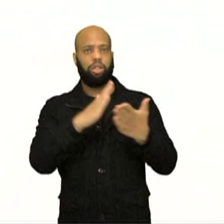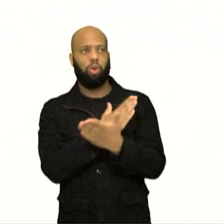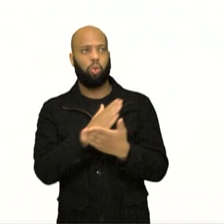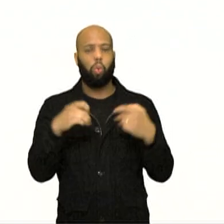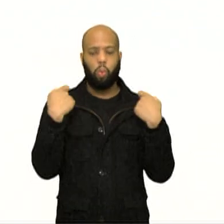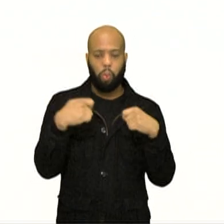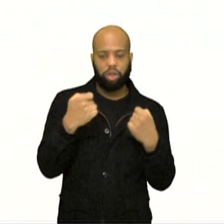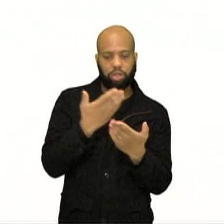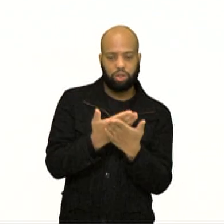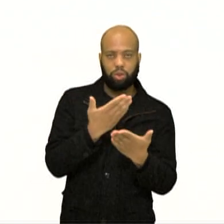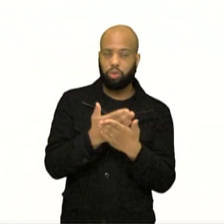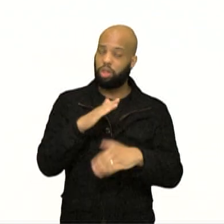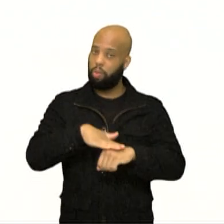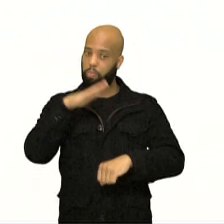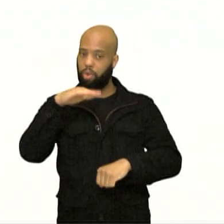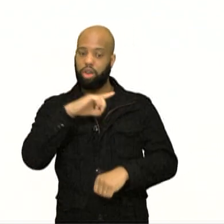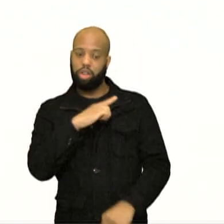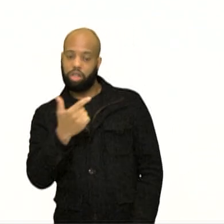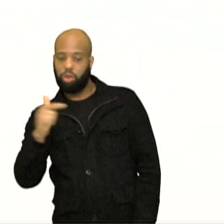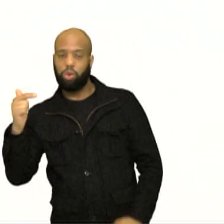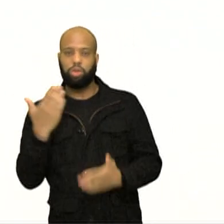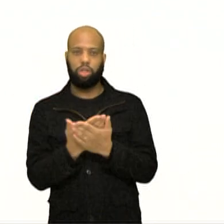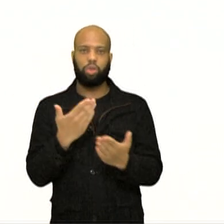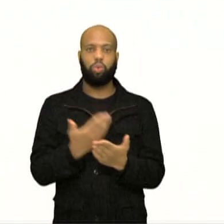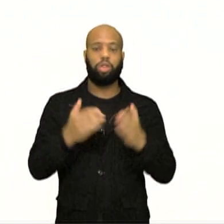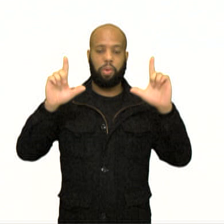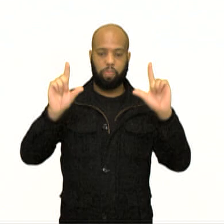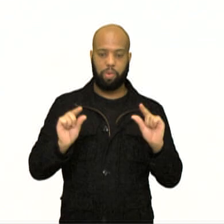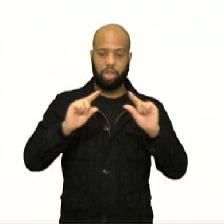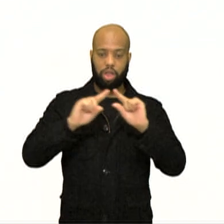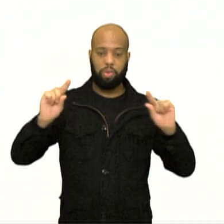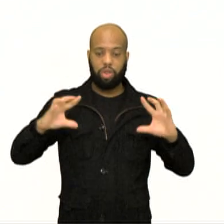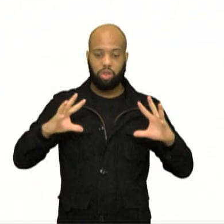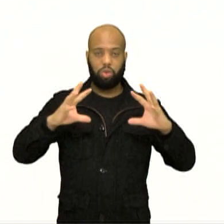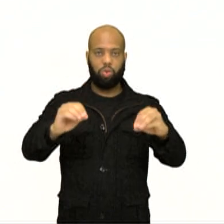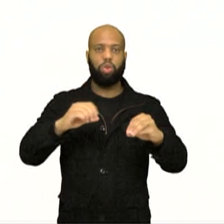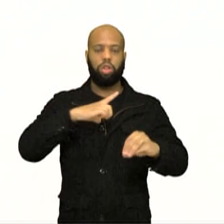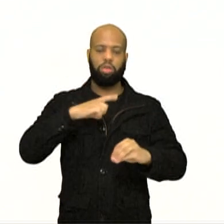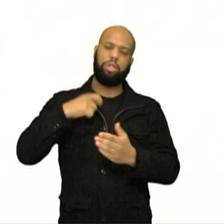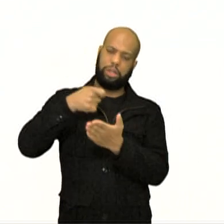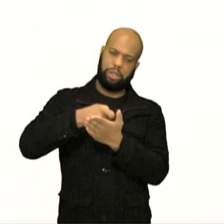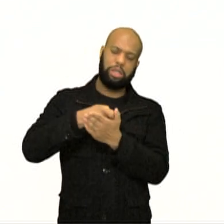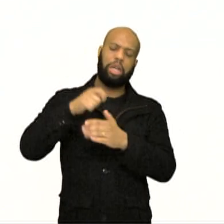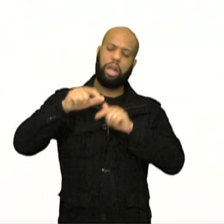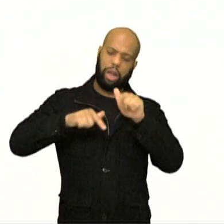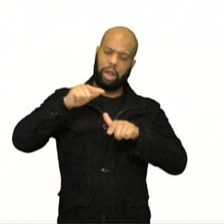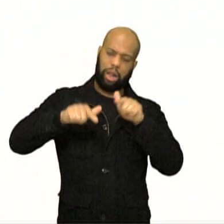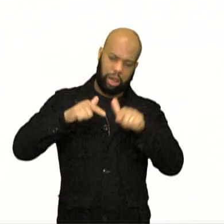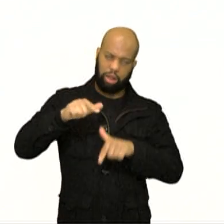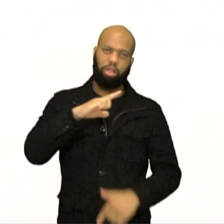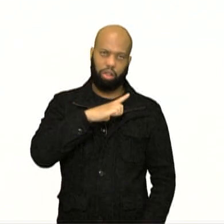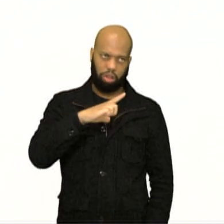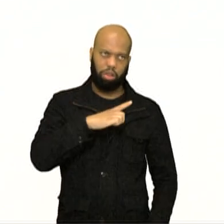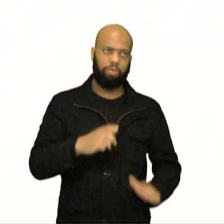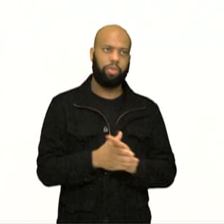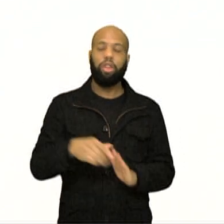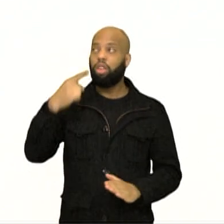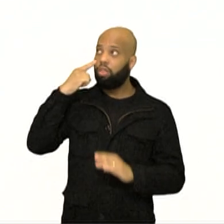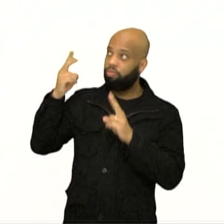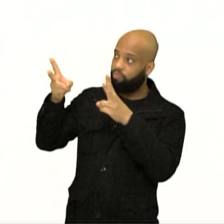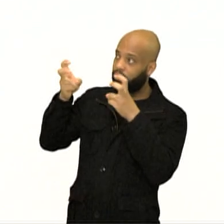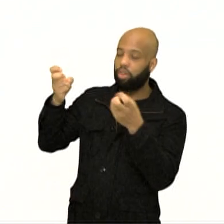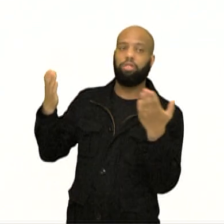exigem mais estudo, outras um pouco menos, mas todas exigem muito trabalho, né?